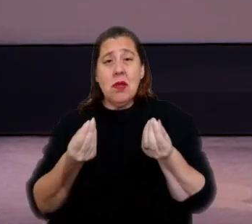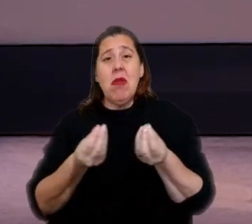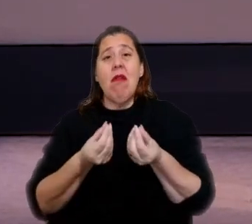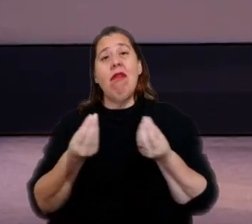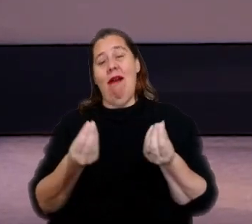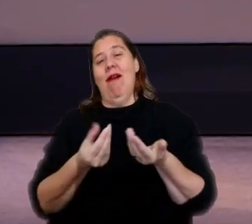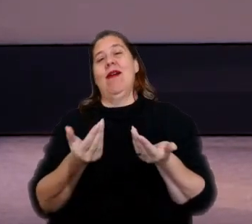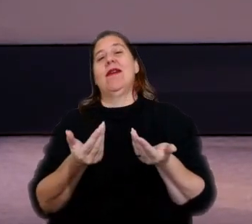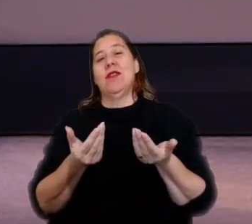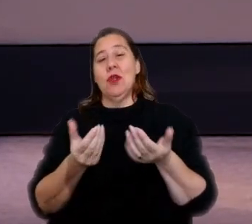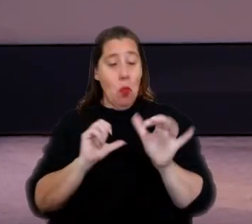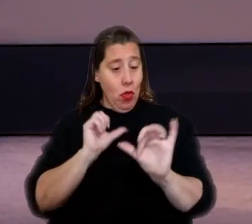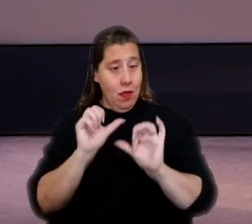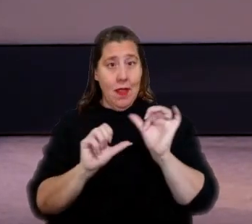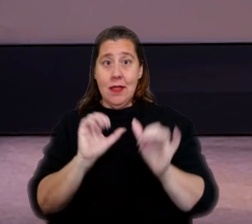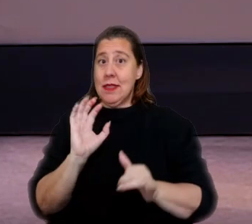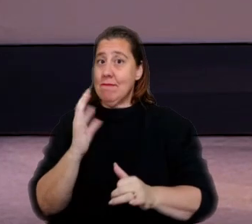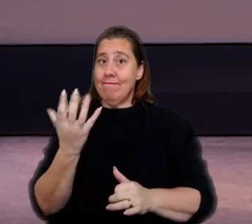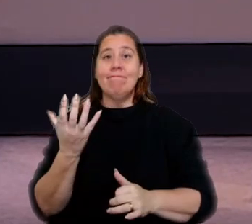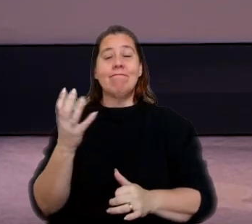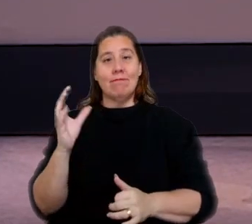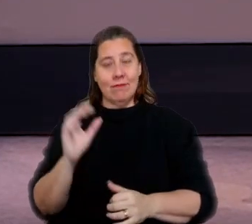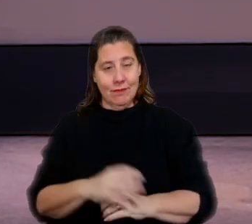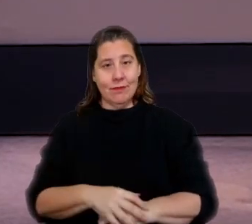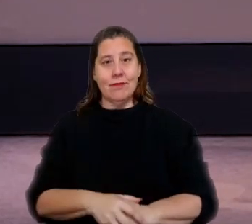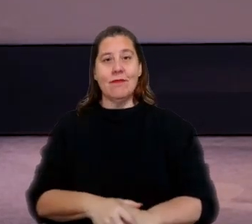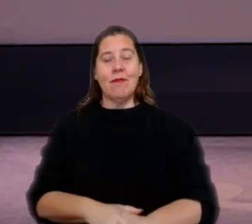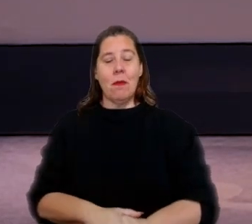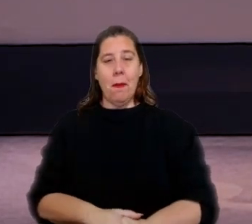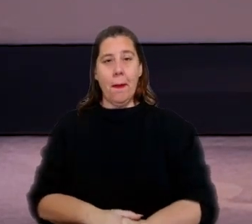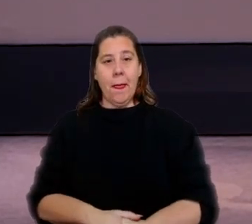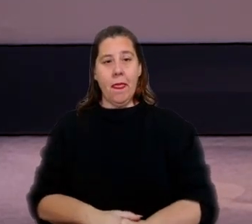muita sensibilidade, de mudanças radicais que assustam, né?